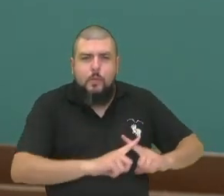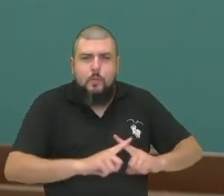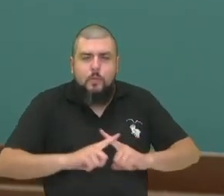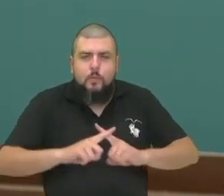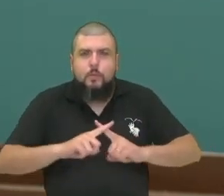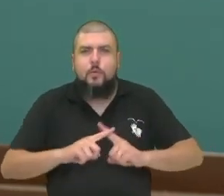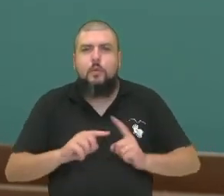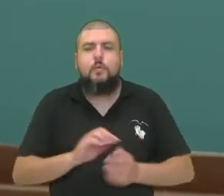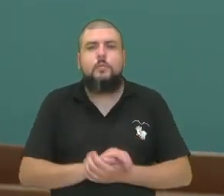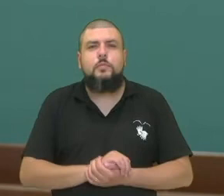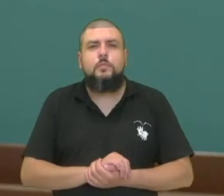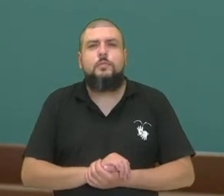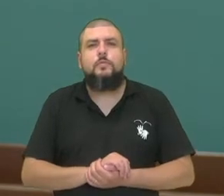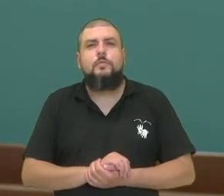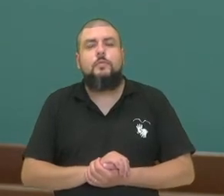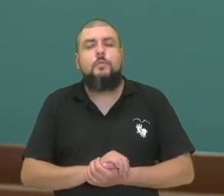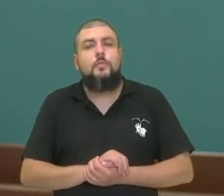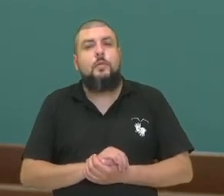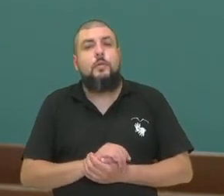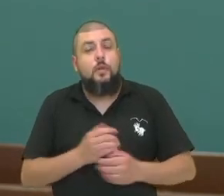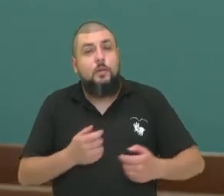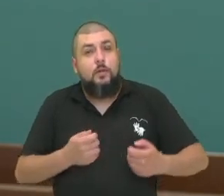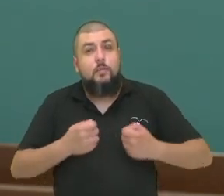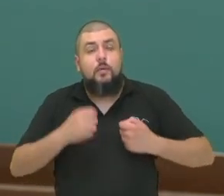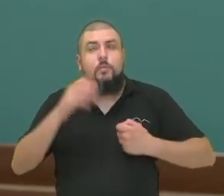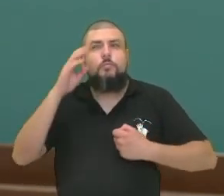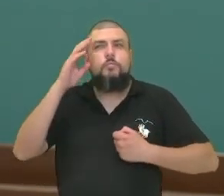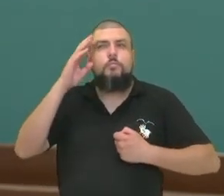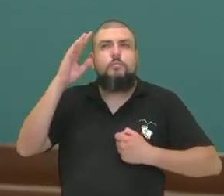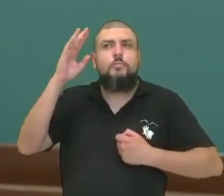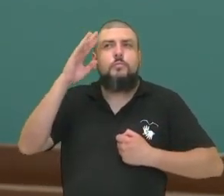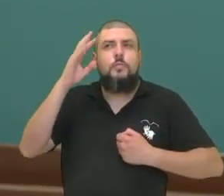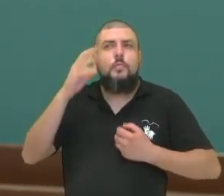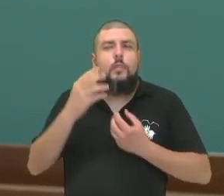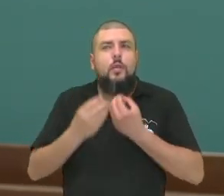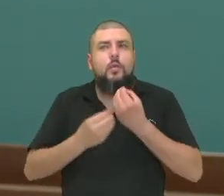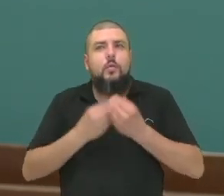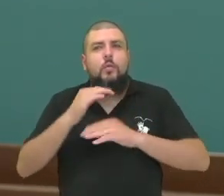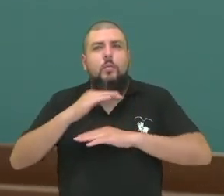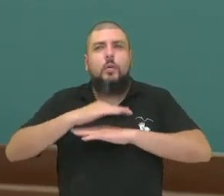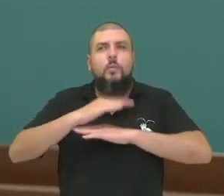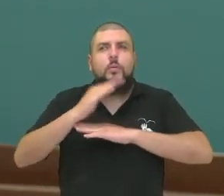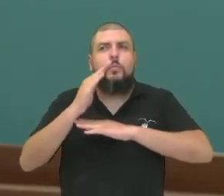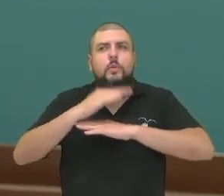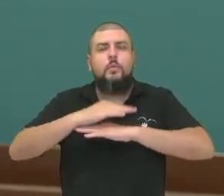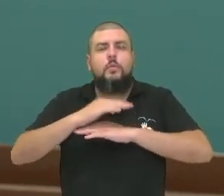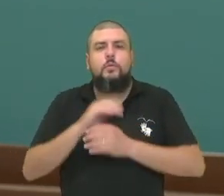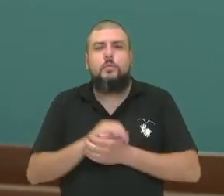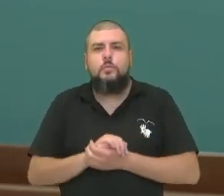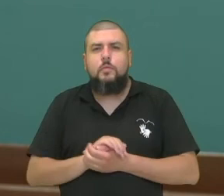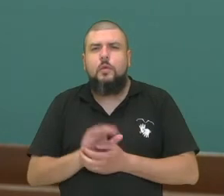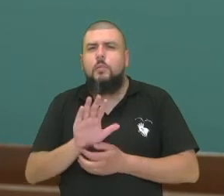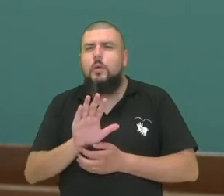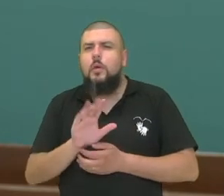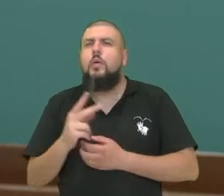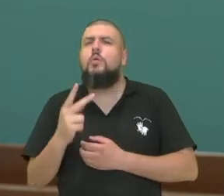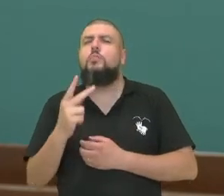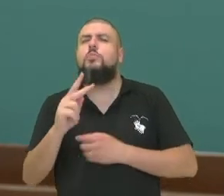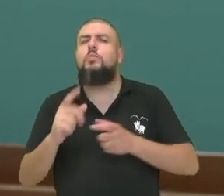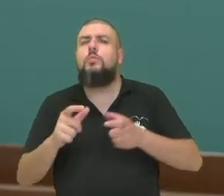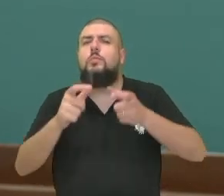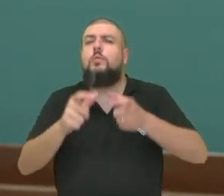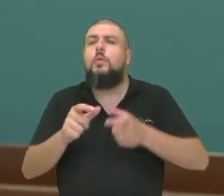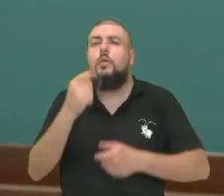bom formando esse nós vamos trazer essas informações né sobre os ângulos tá E aí no seu cotidiano você já observou uma angulação